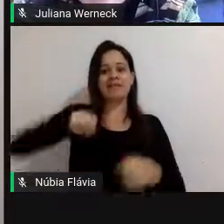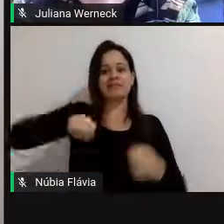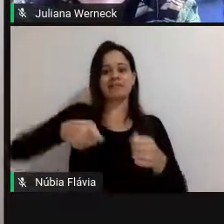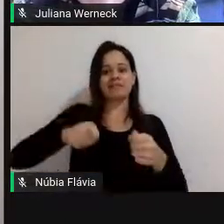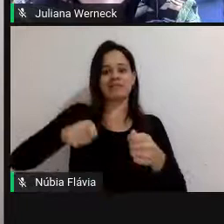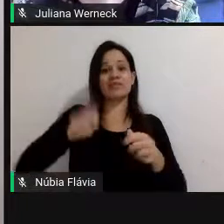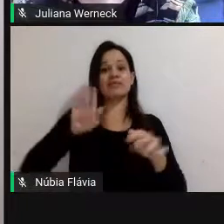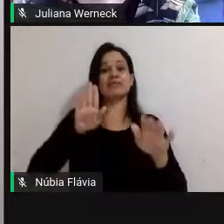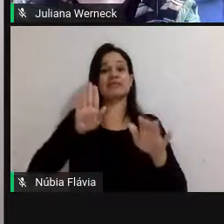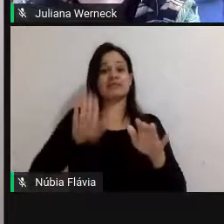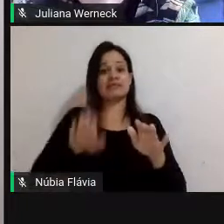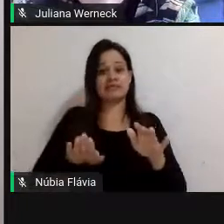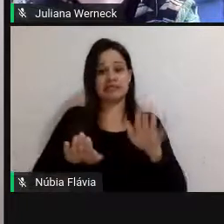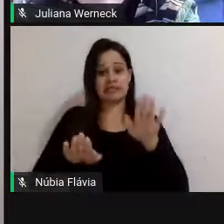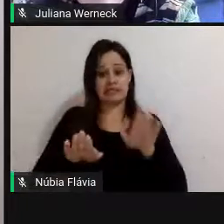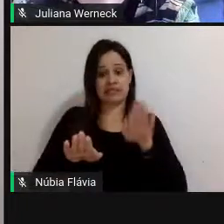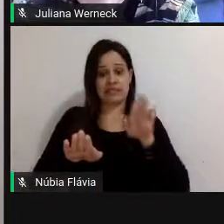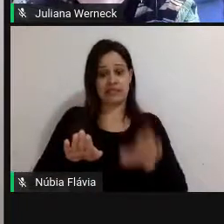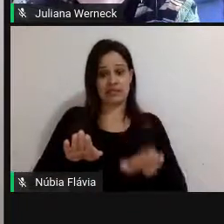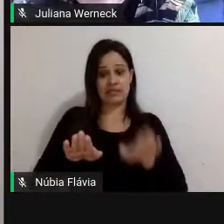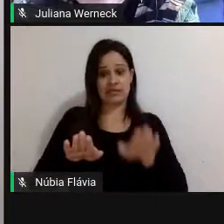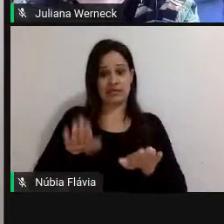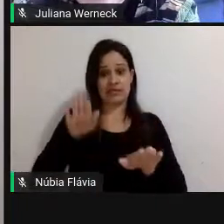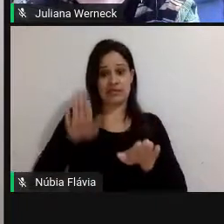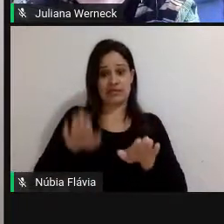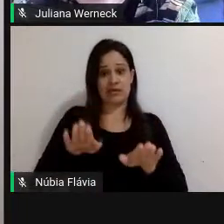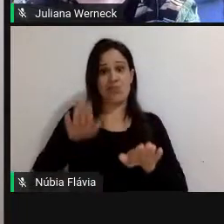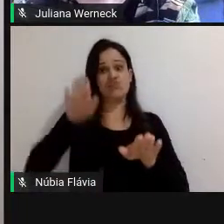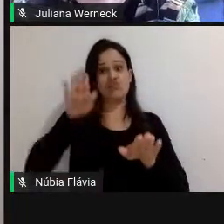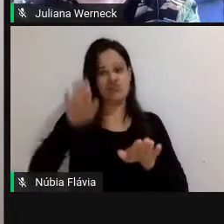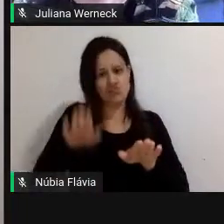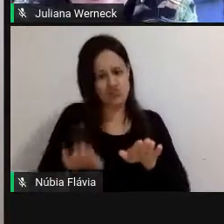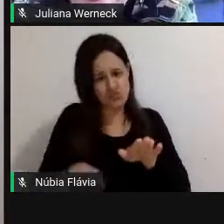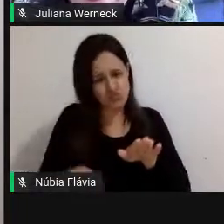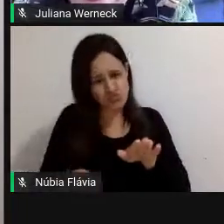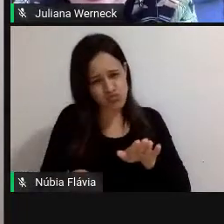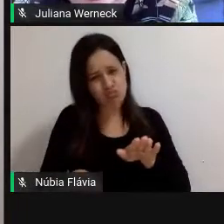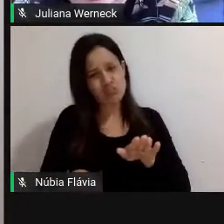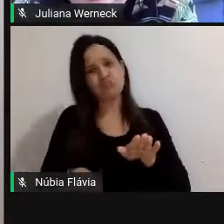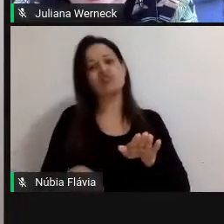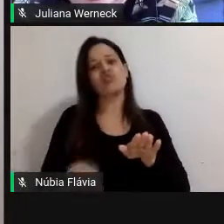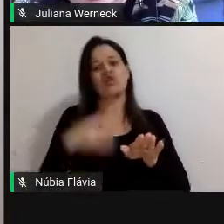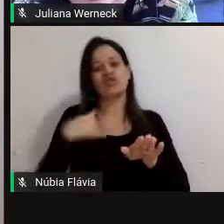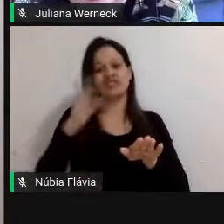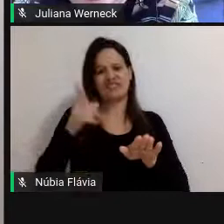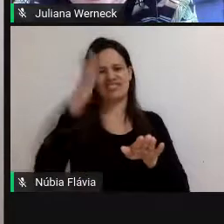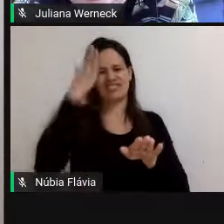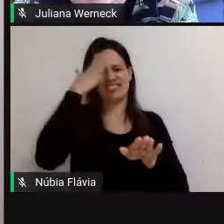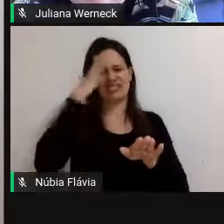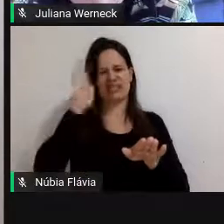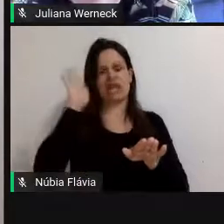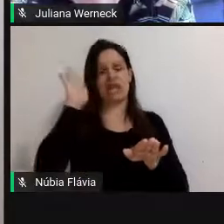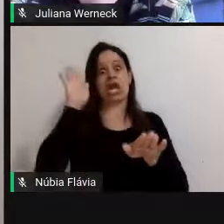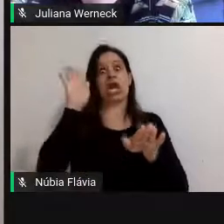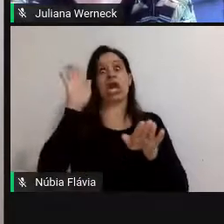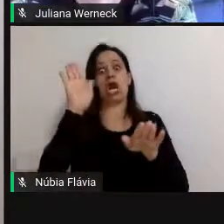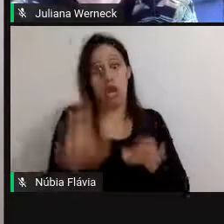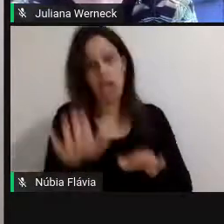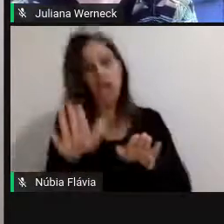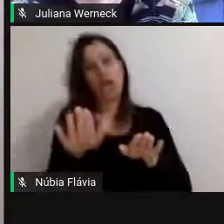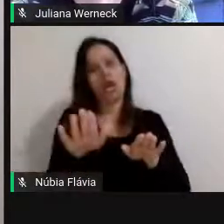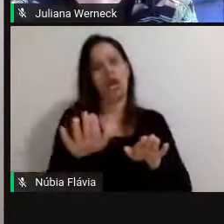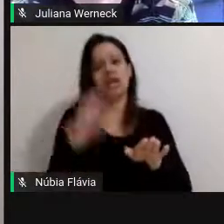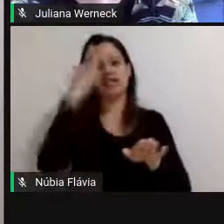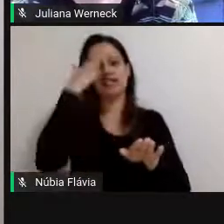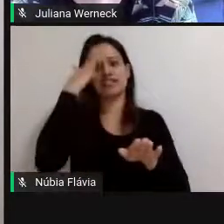embreagem, soltei o pé da embreagem, enfiei o pé no acelerador. Não sei se isso já aconteceu com vocês, né? Que o carro dá aquele pulo,